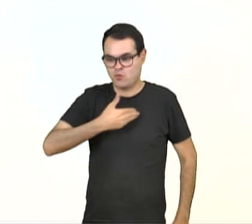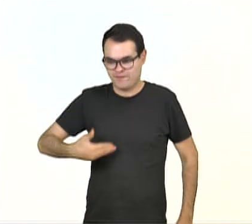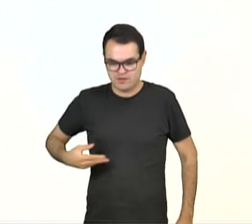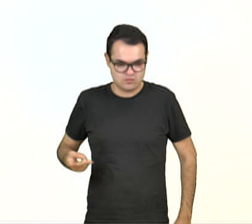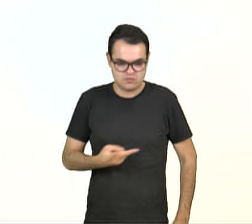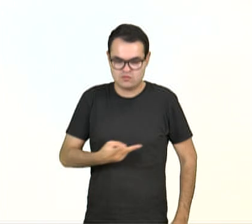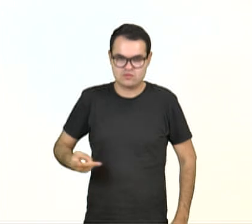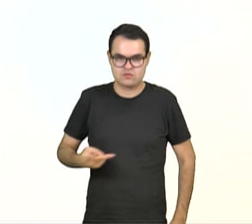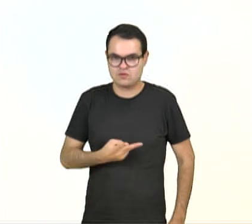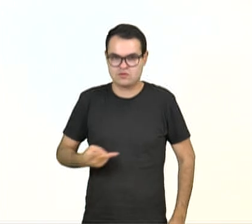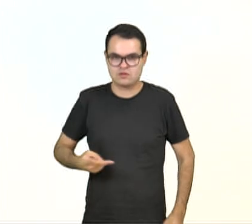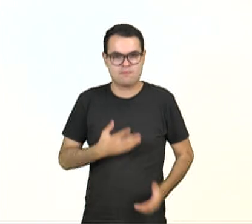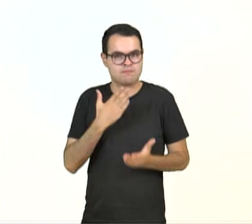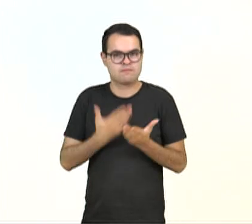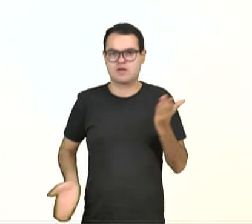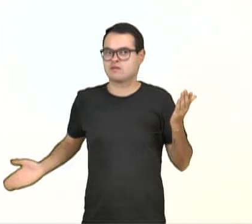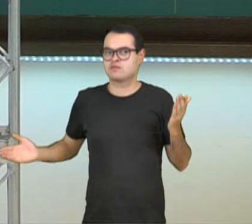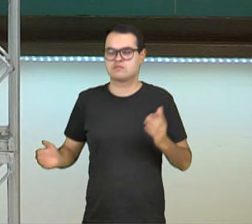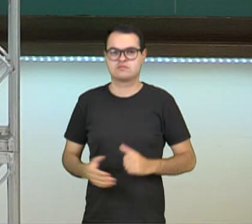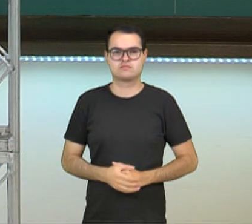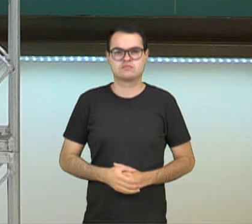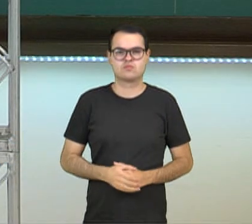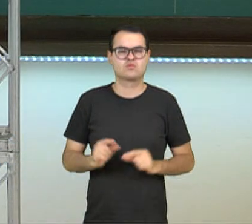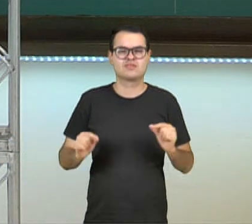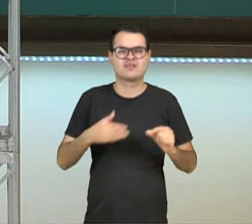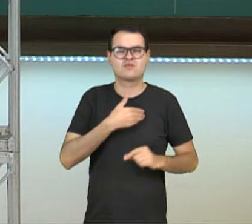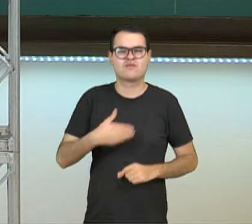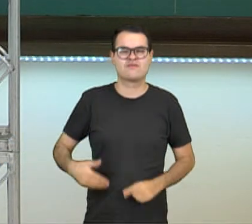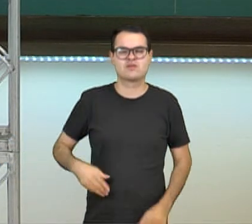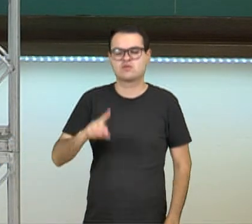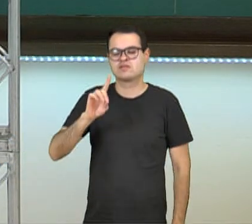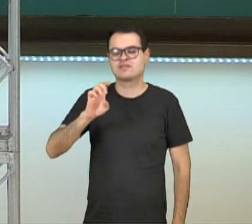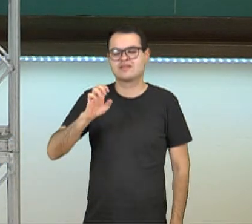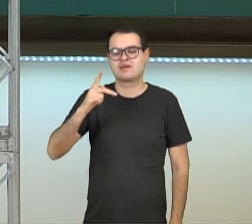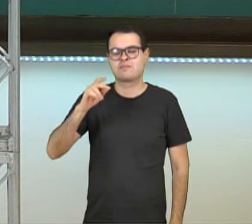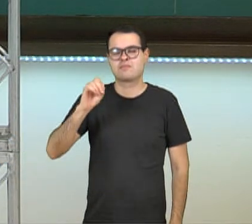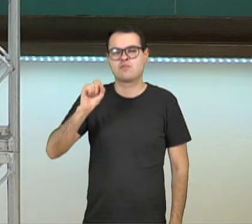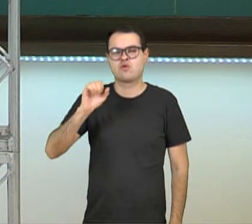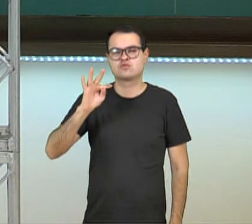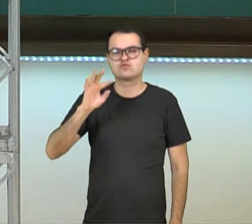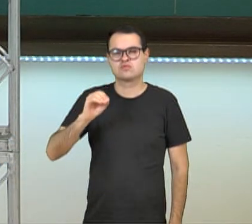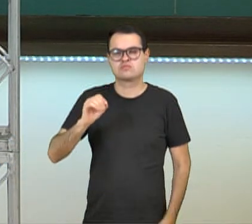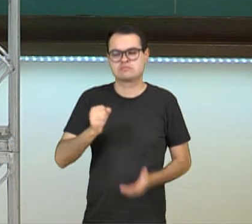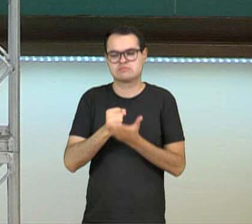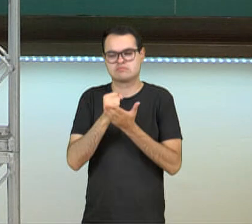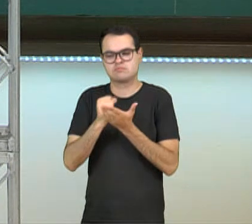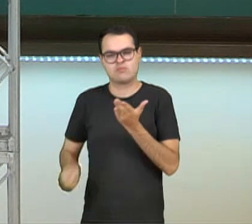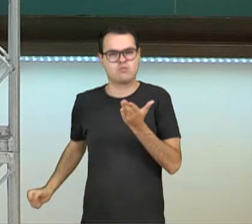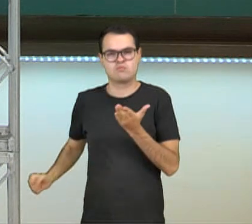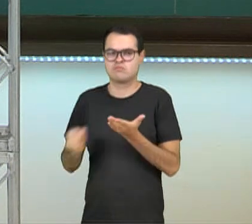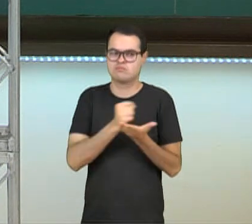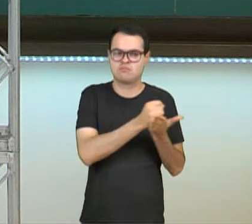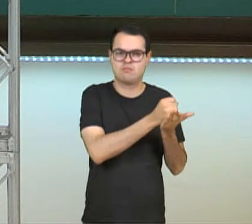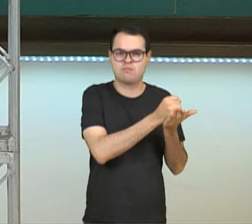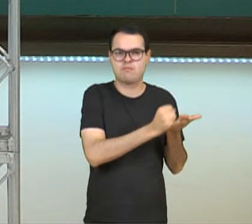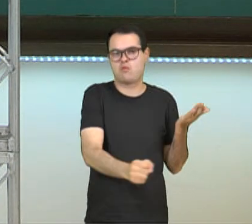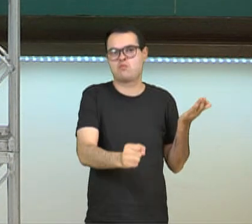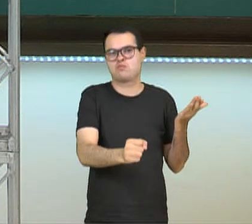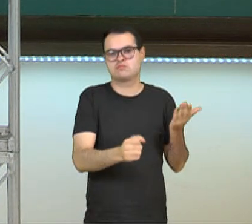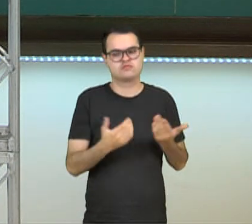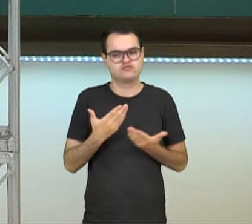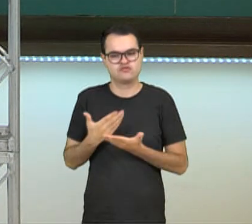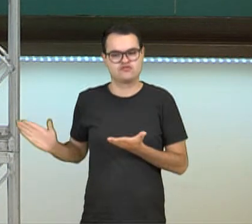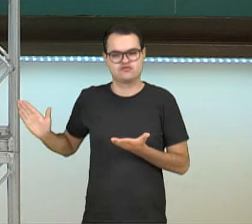Egito foram depostos. O que é um governo deposto? Eles foram retirados do cargo em que estavam desempenhando,